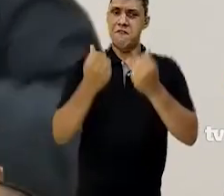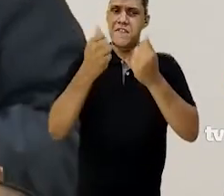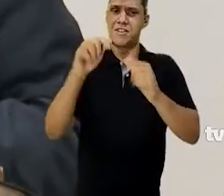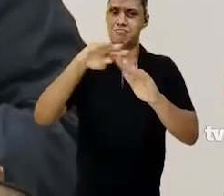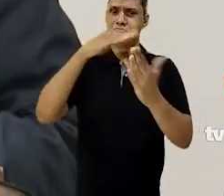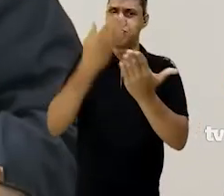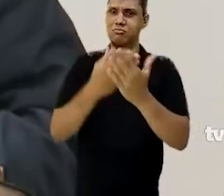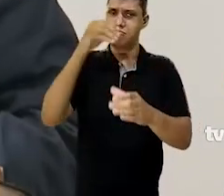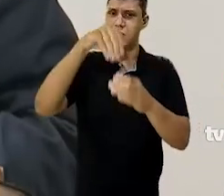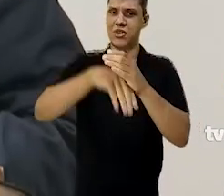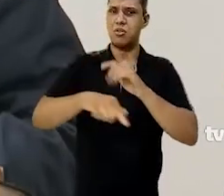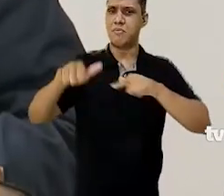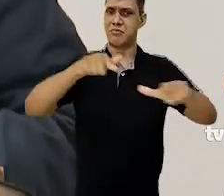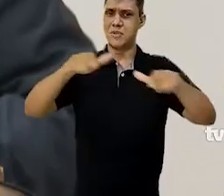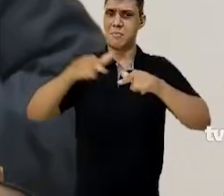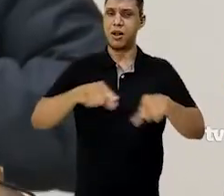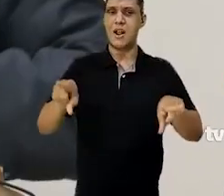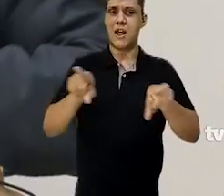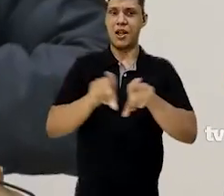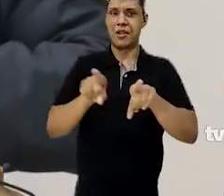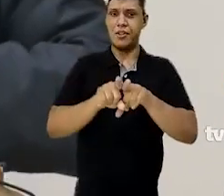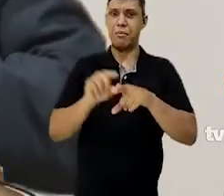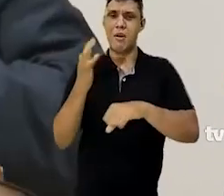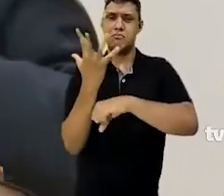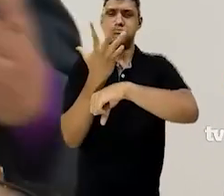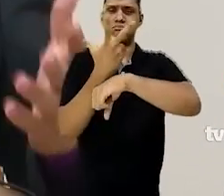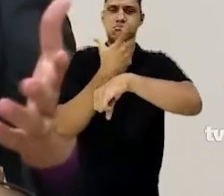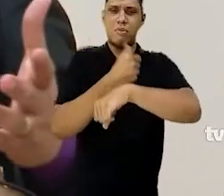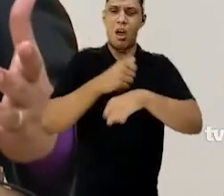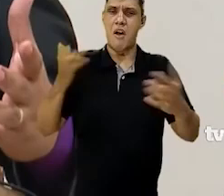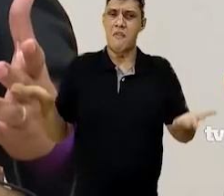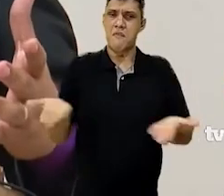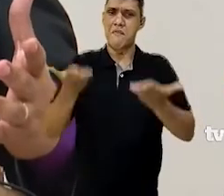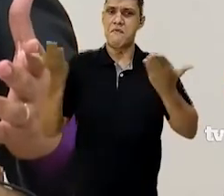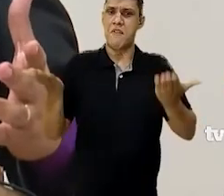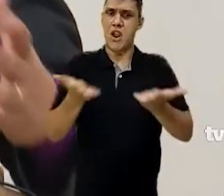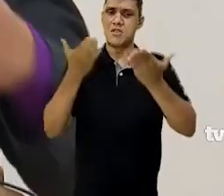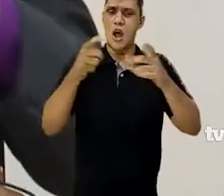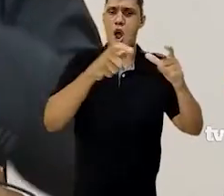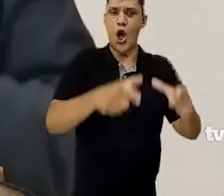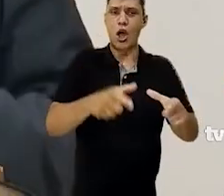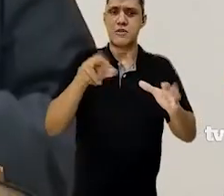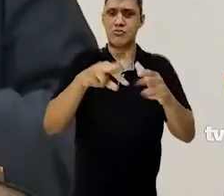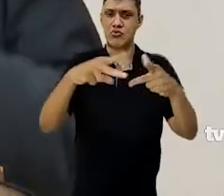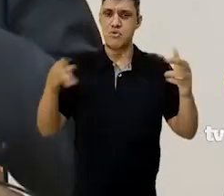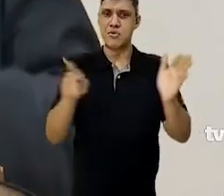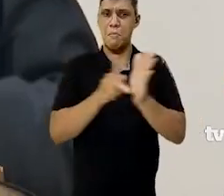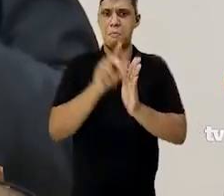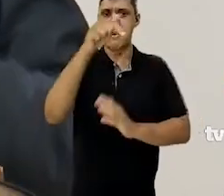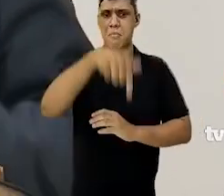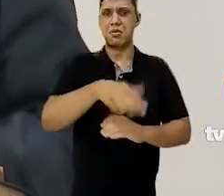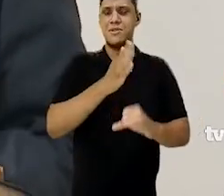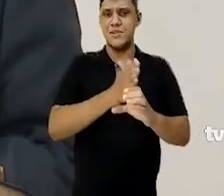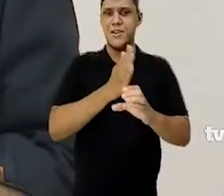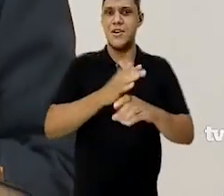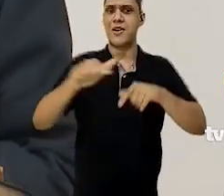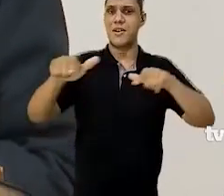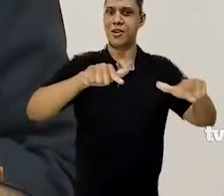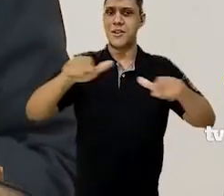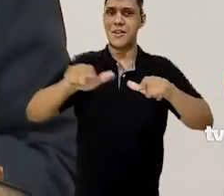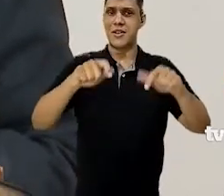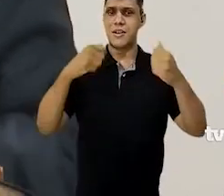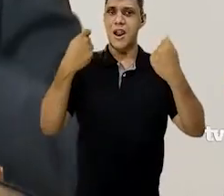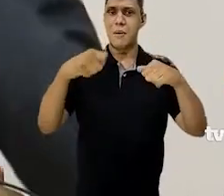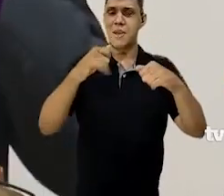um programa municipal de artesanato, valorizar as nossas vocações locais. Nós precisamos, inclusive, trabalhar com